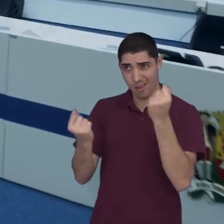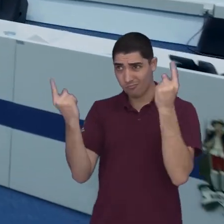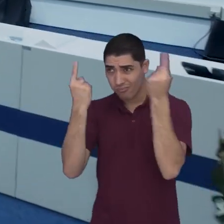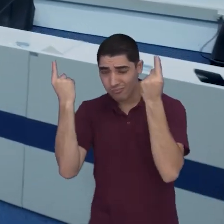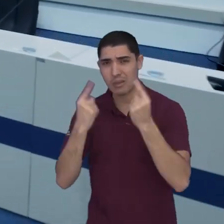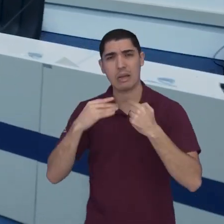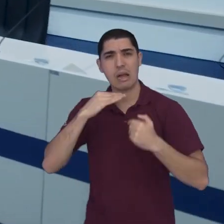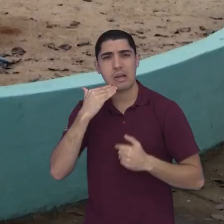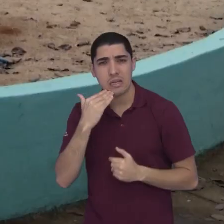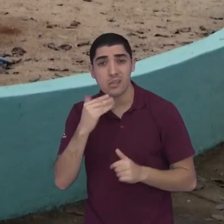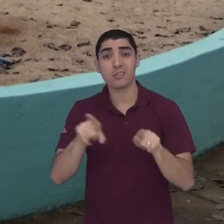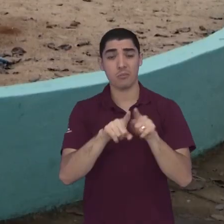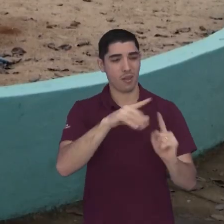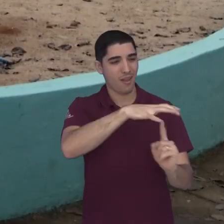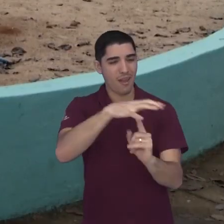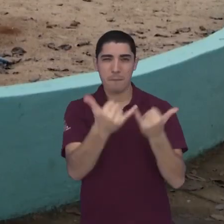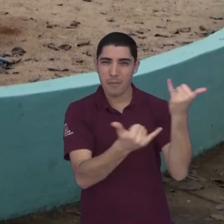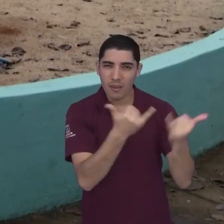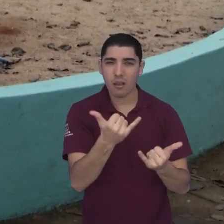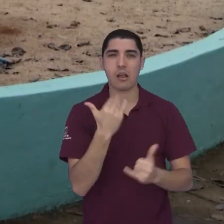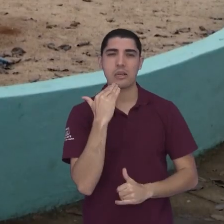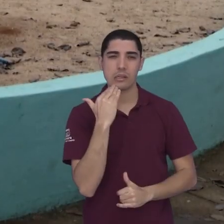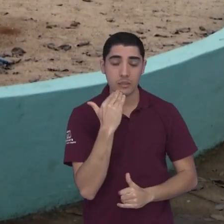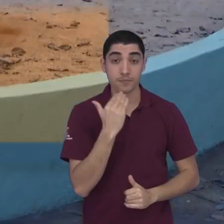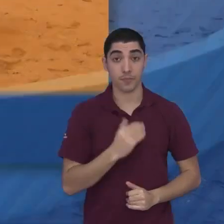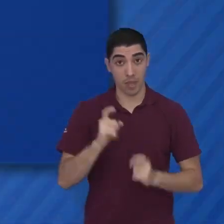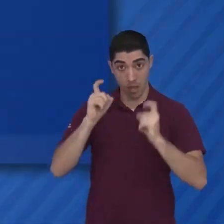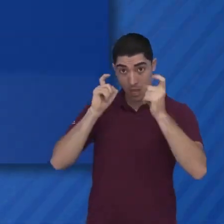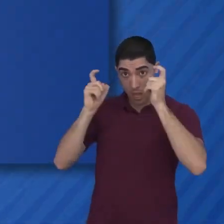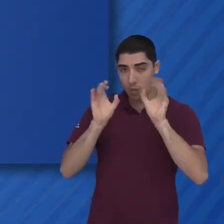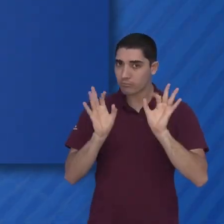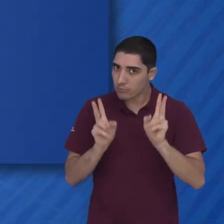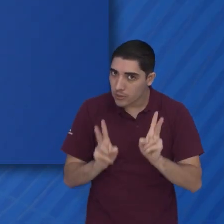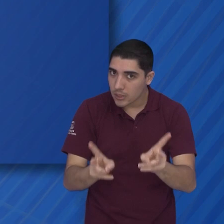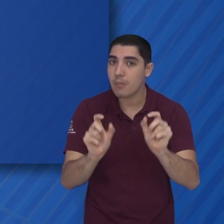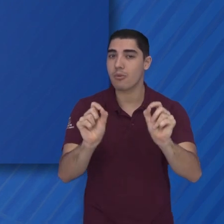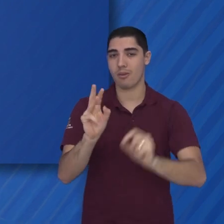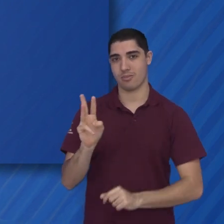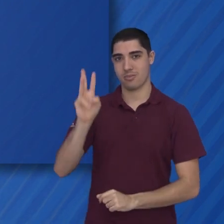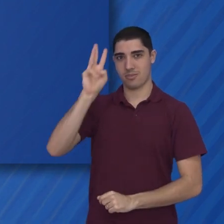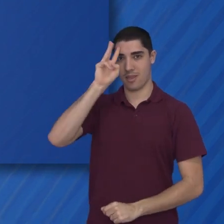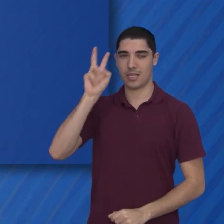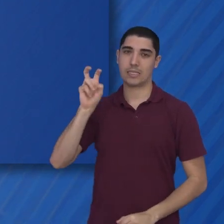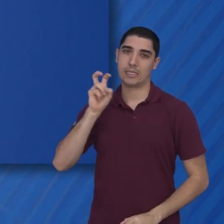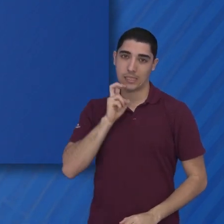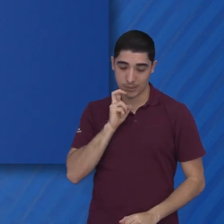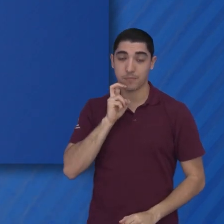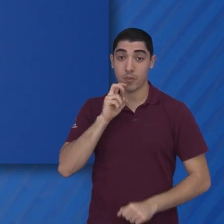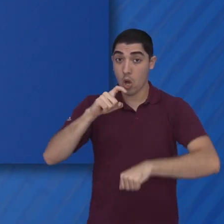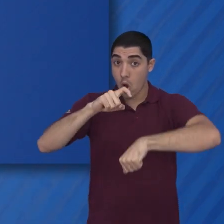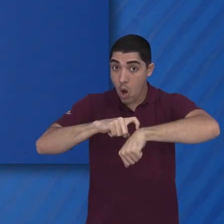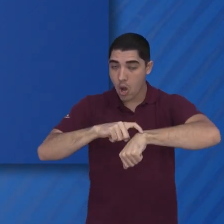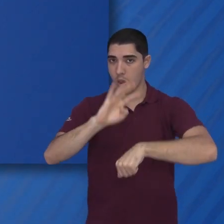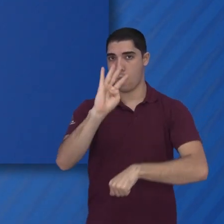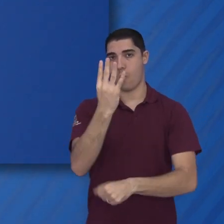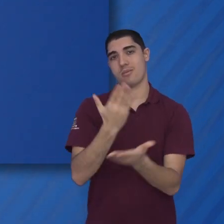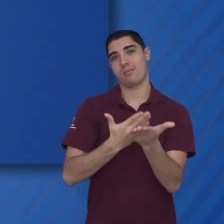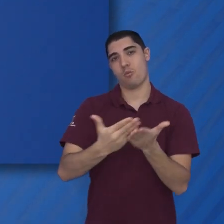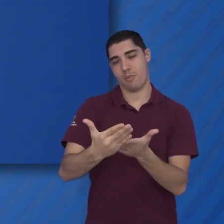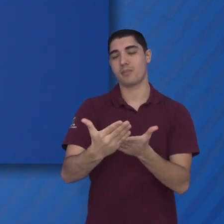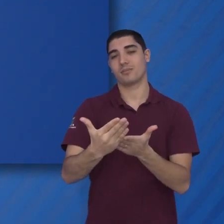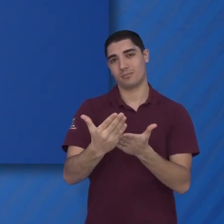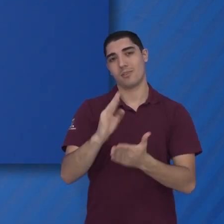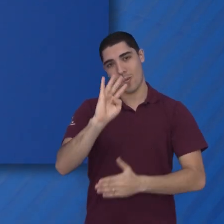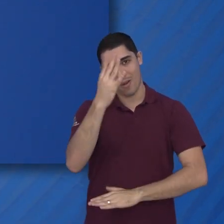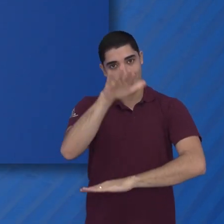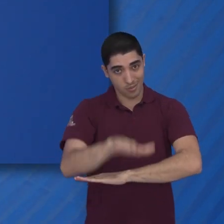condições das ambulâncias e os parquinhos do município. As sessões de Câmara são realizadas todas as terças e quintas, a partir